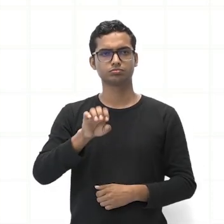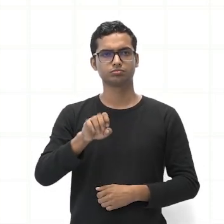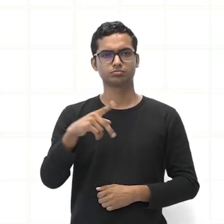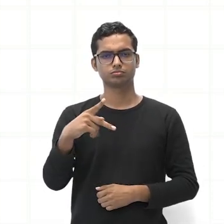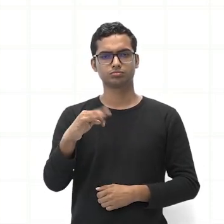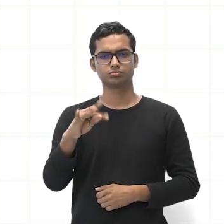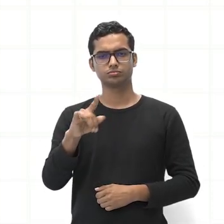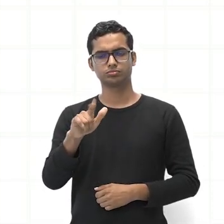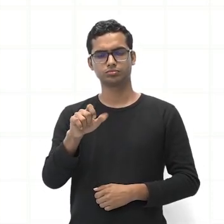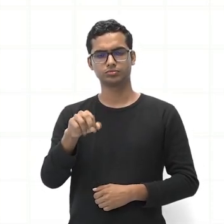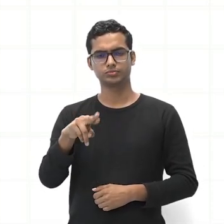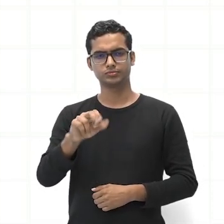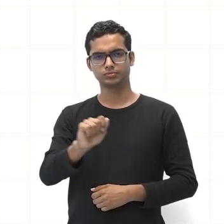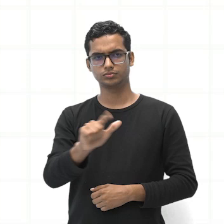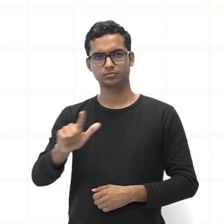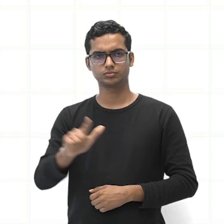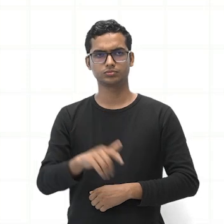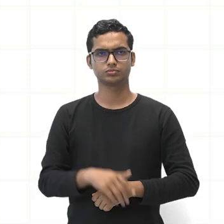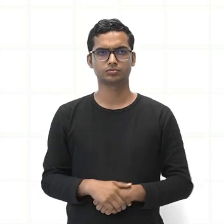epitelial.